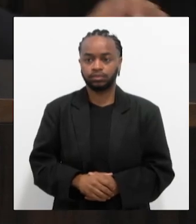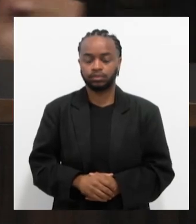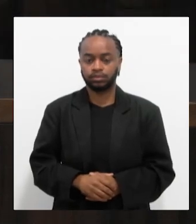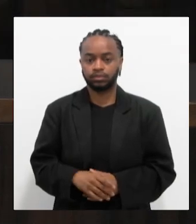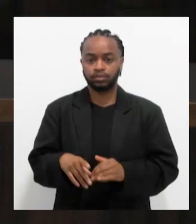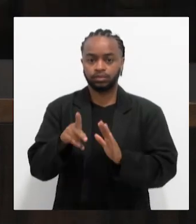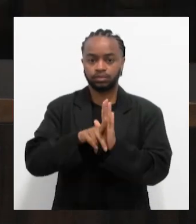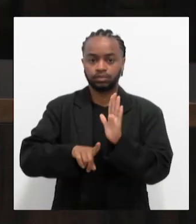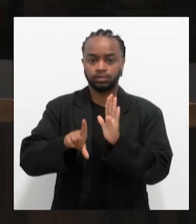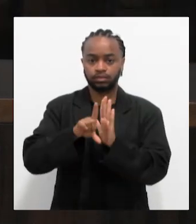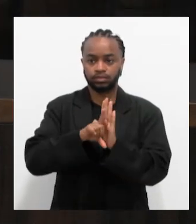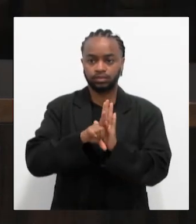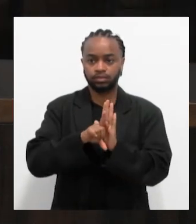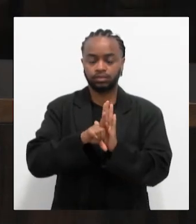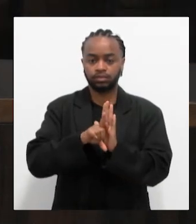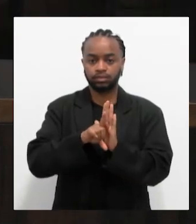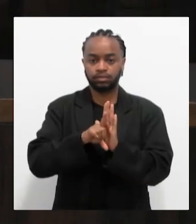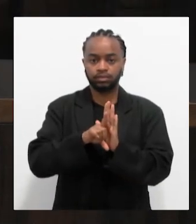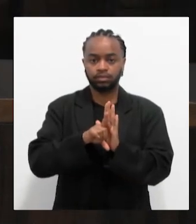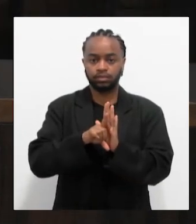Projeto de lei